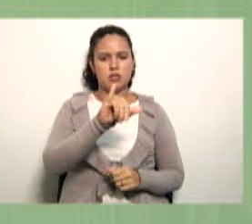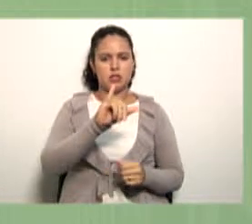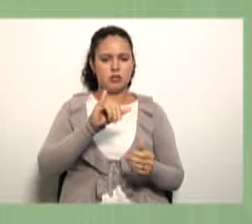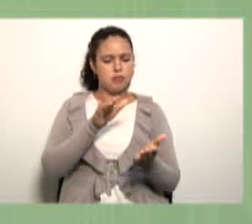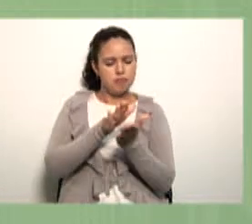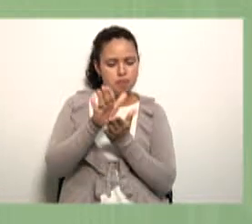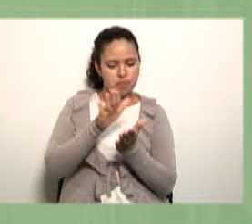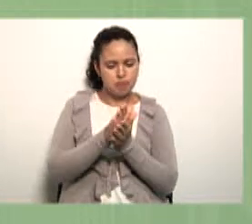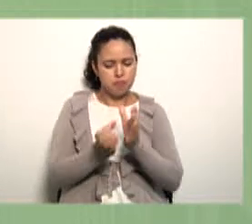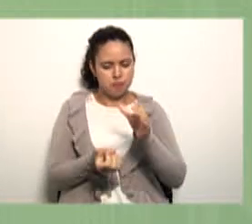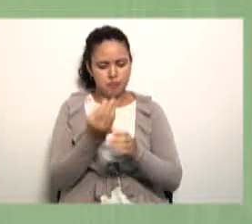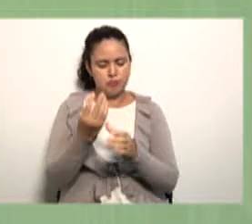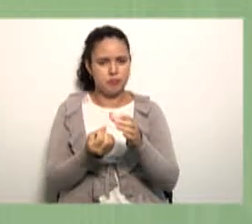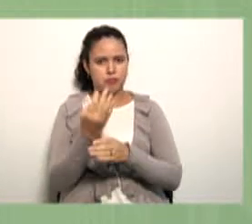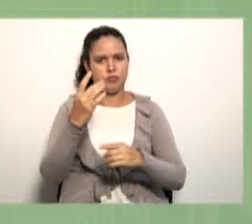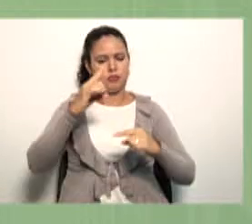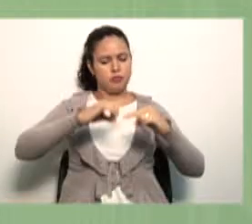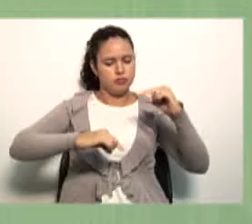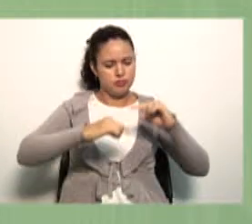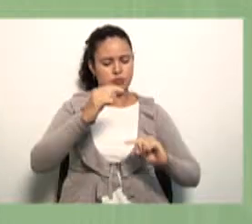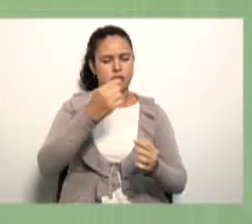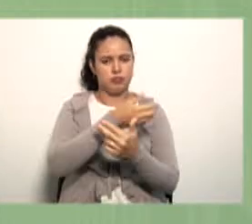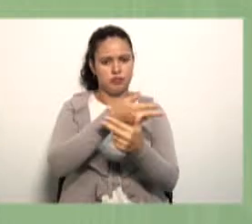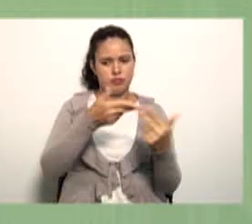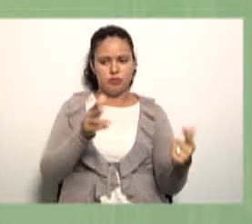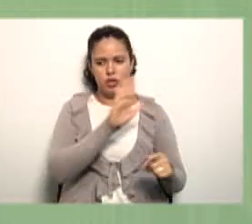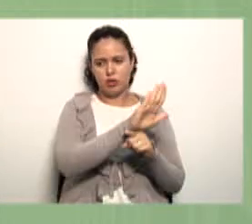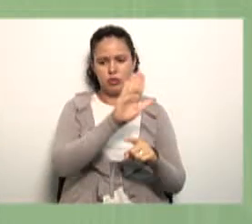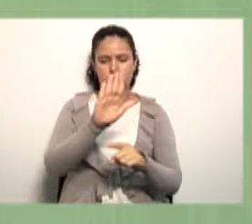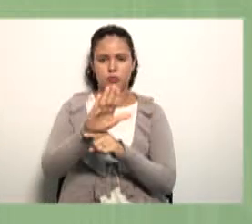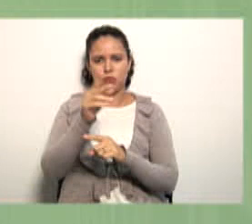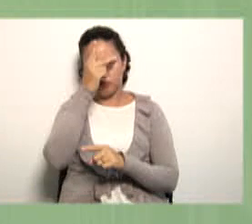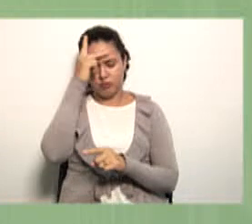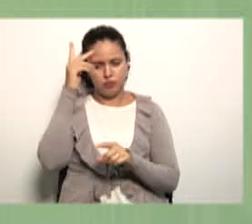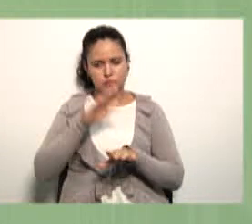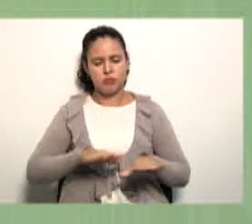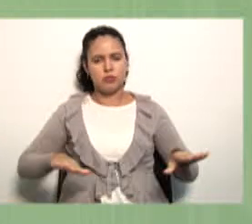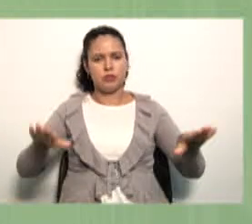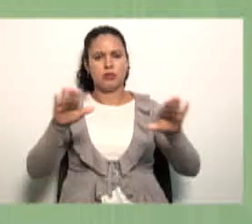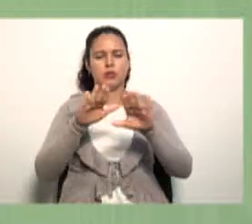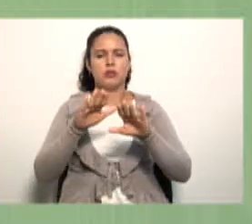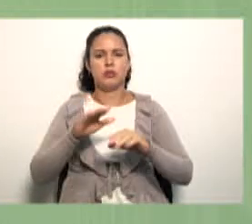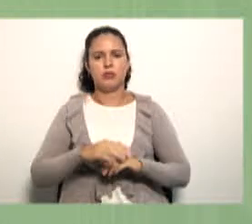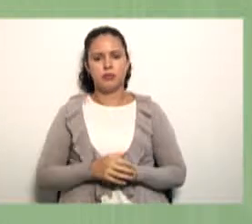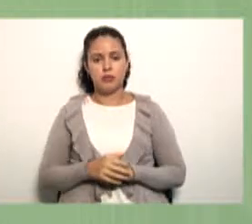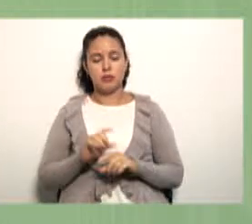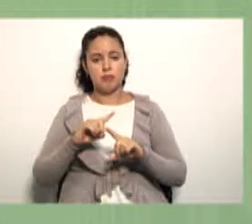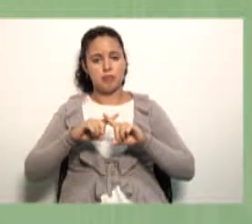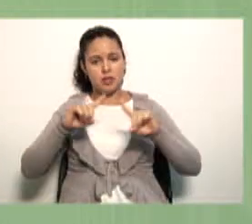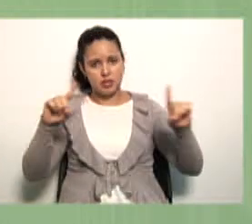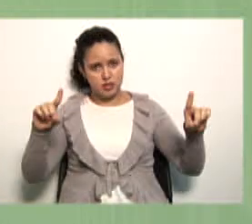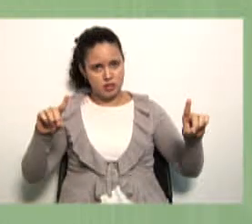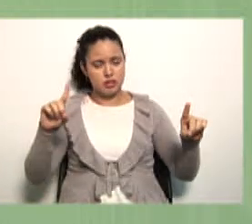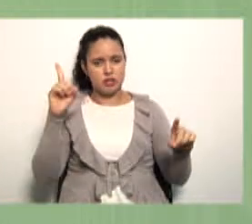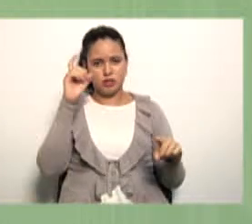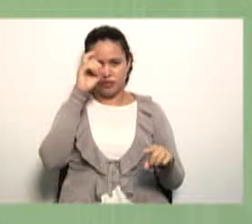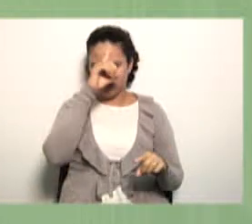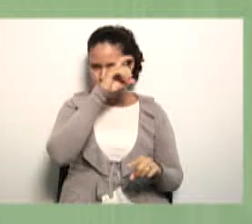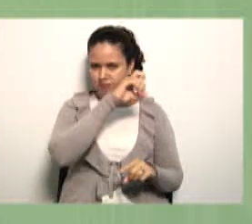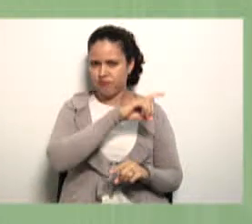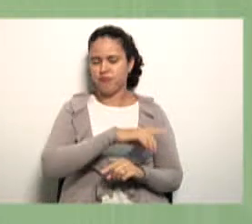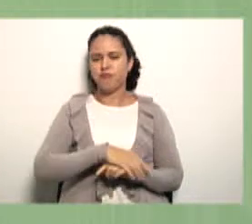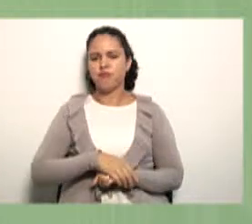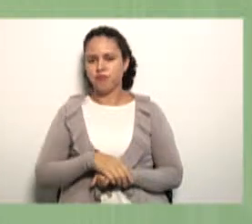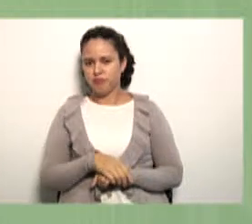então não temos um problema econômico. Mas, na verdade, isso quase nunca acontece. Normalmente,